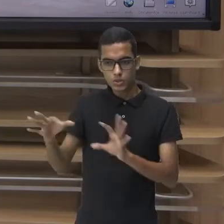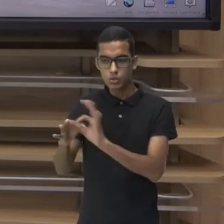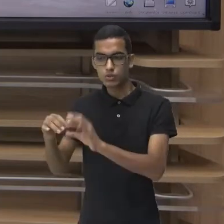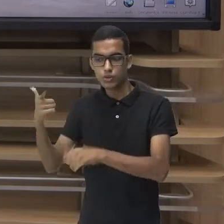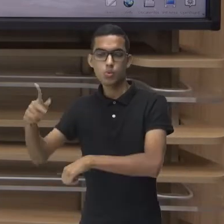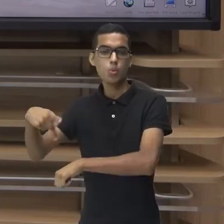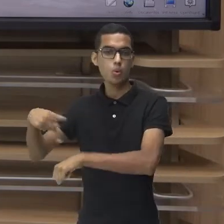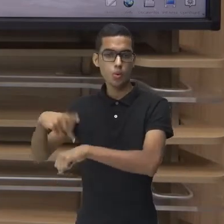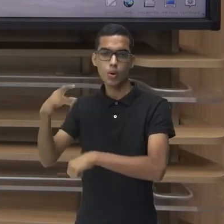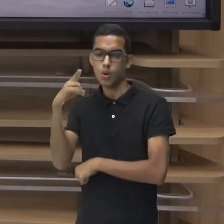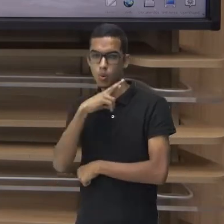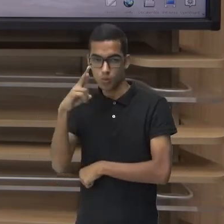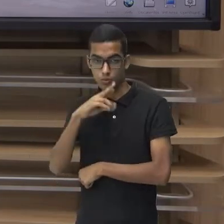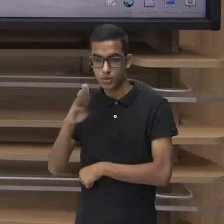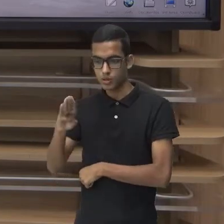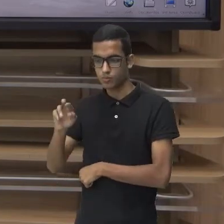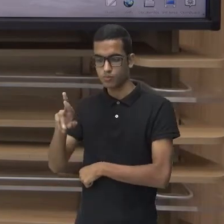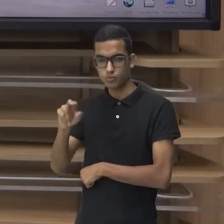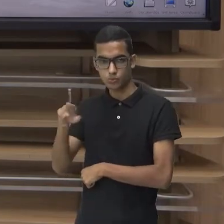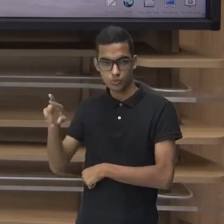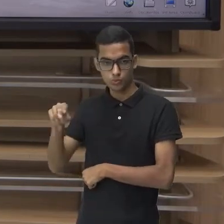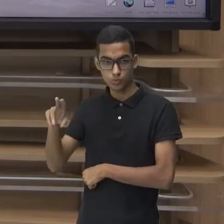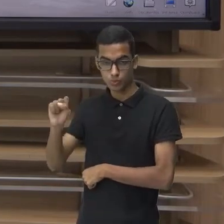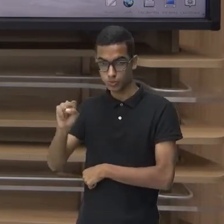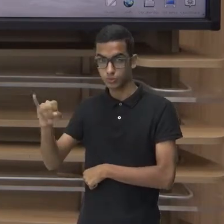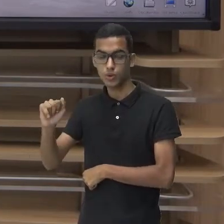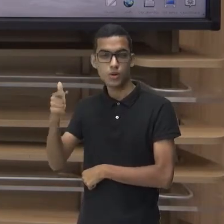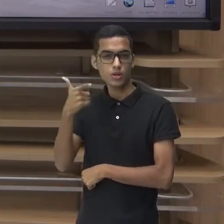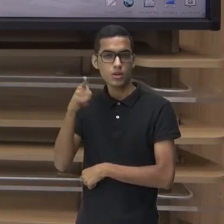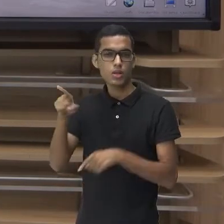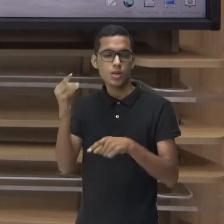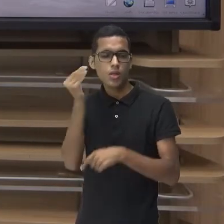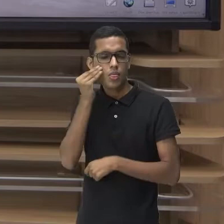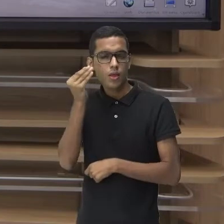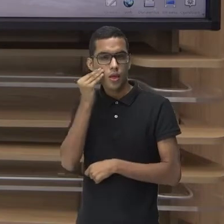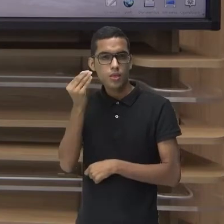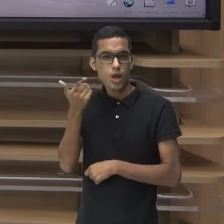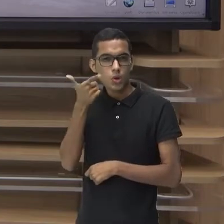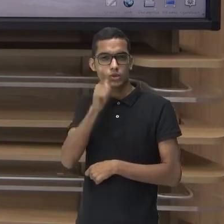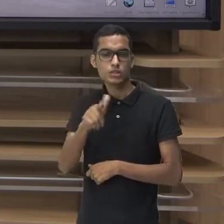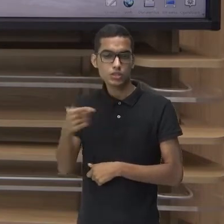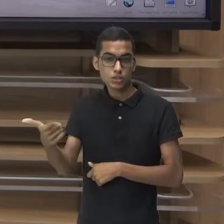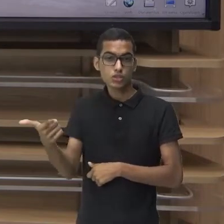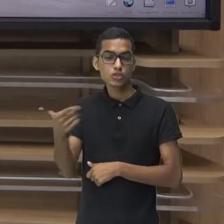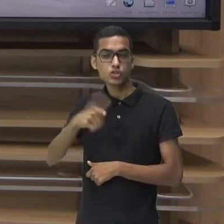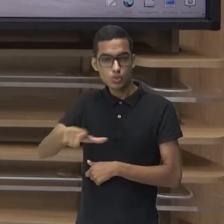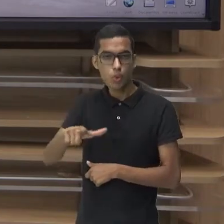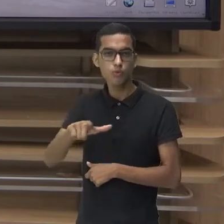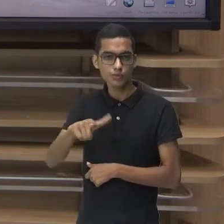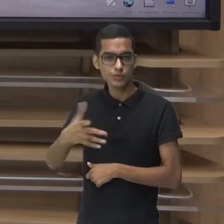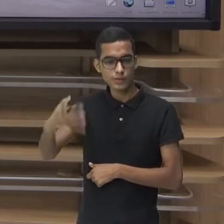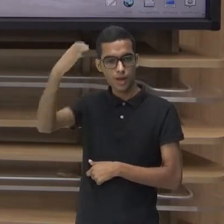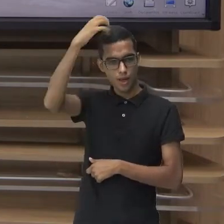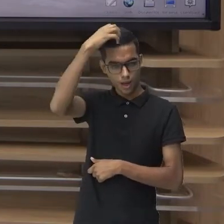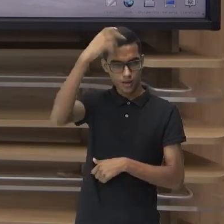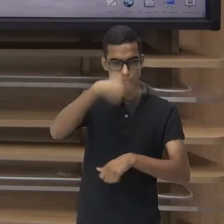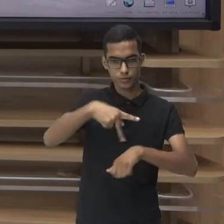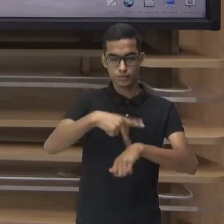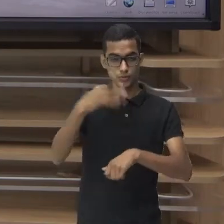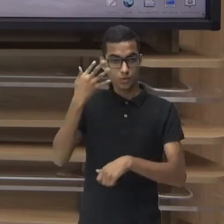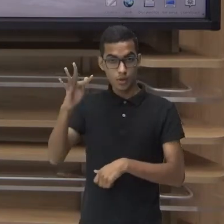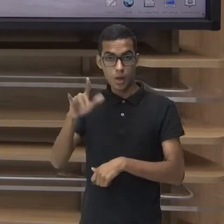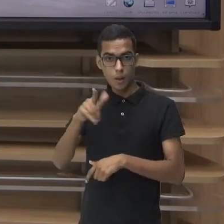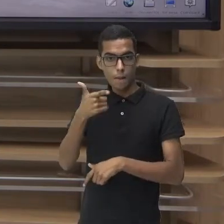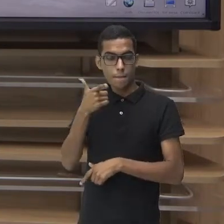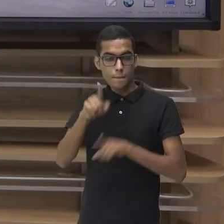Rússia, para voltar e tentar recuperar o seu trono dentro da França. Só que nessa tentativa de fuga, o rei é preso, e